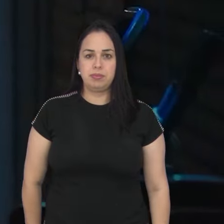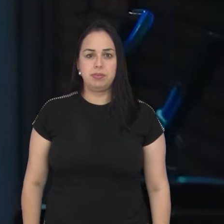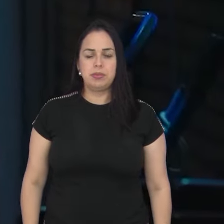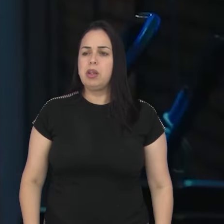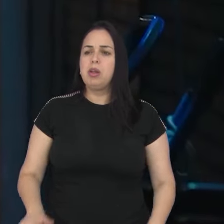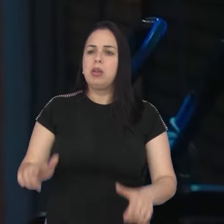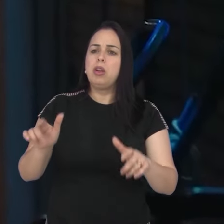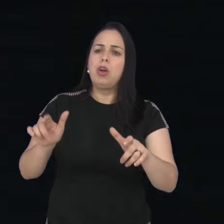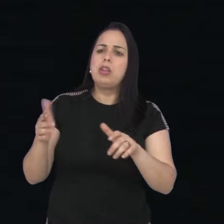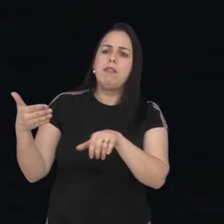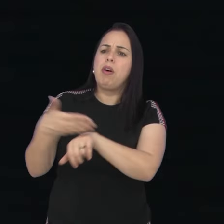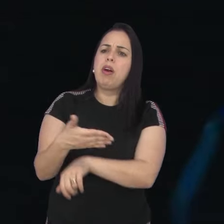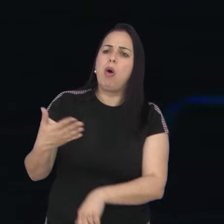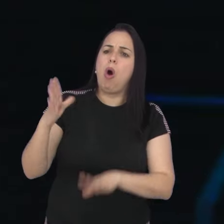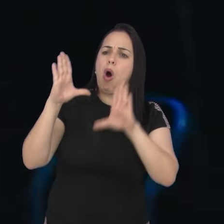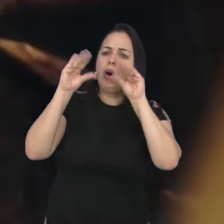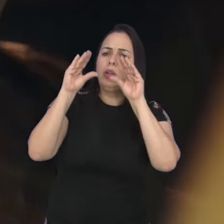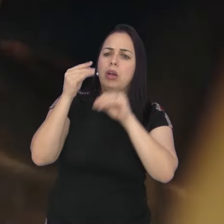Onde é que você foi ontem à noite?